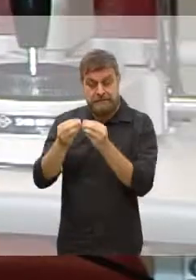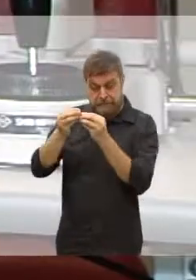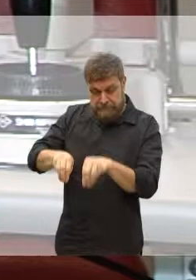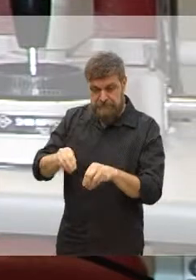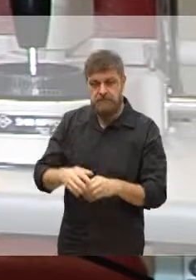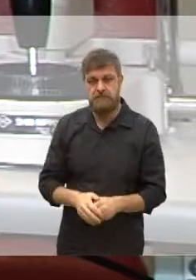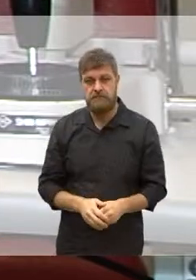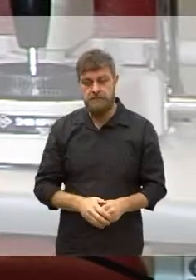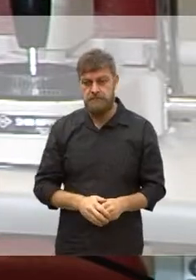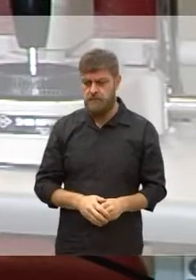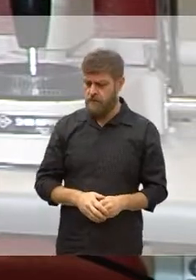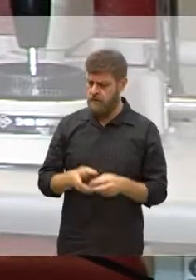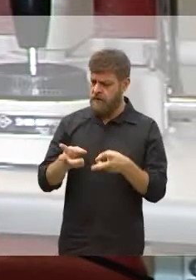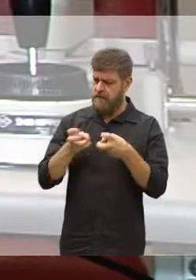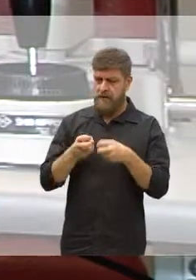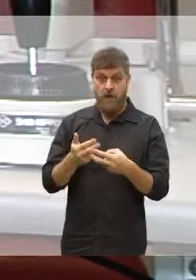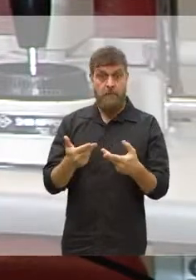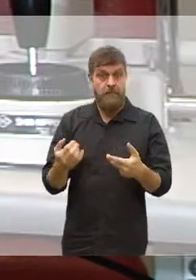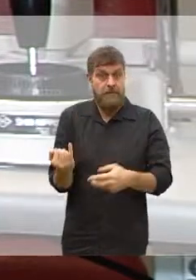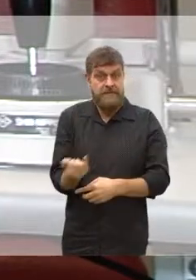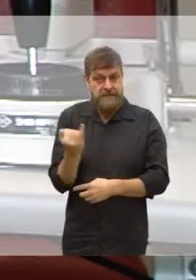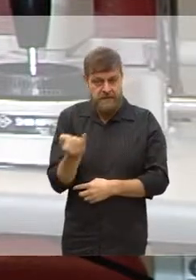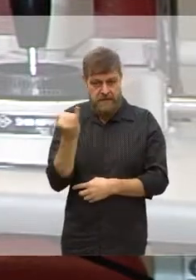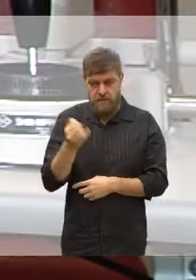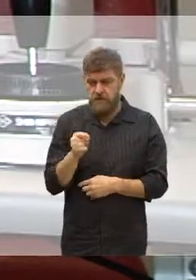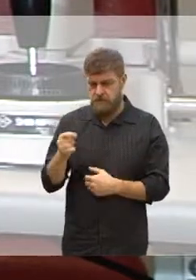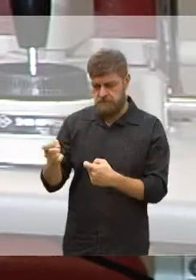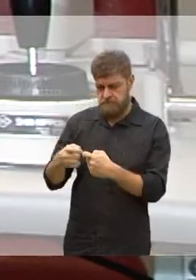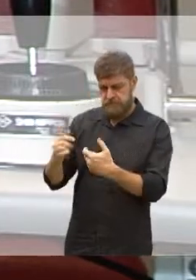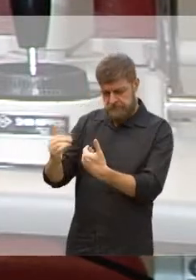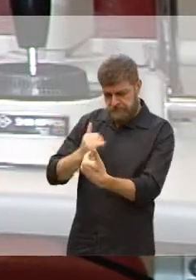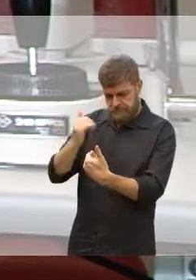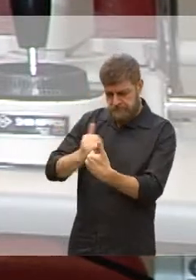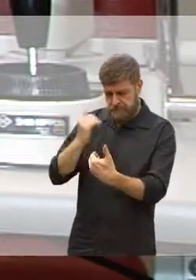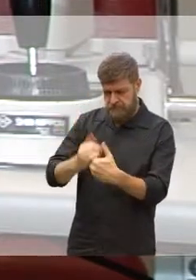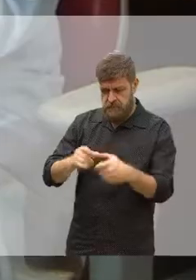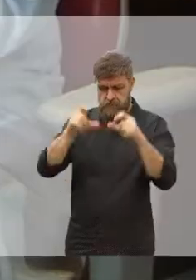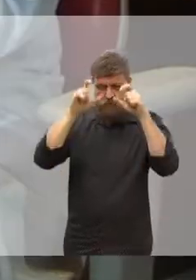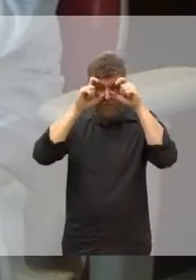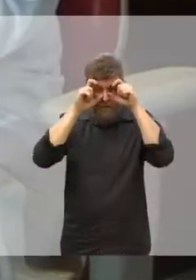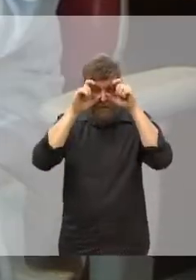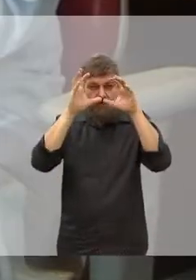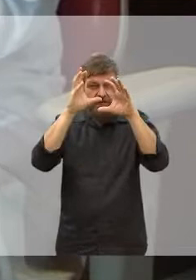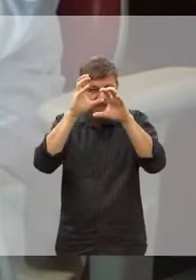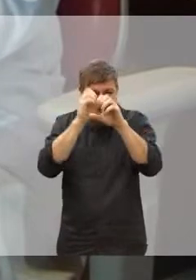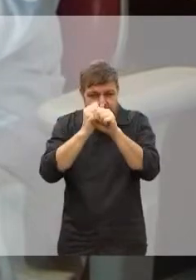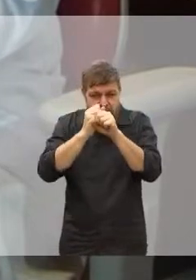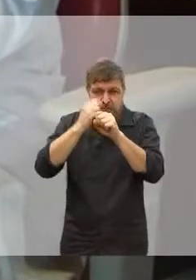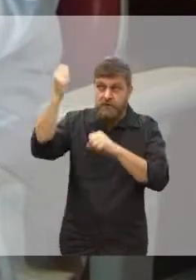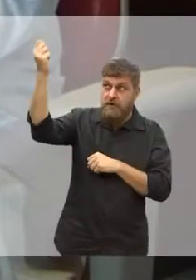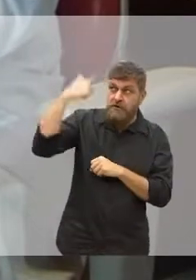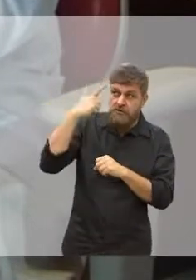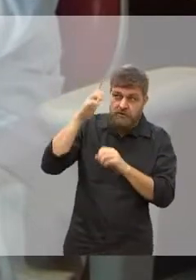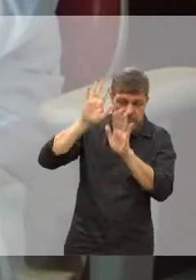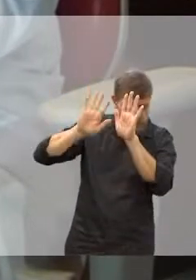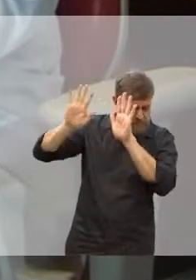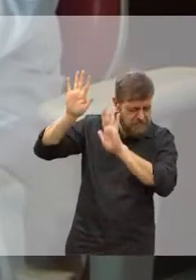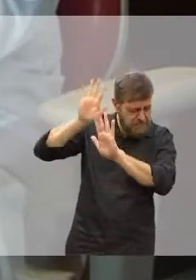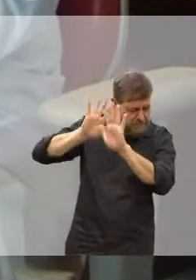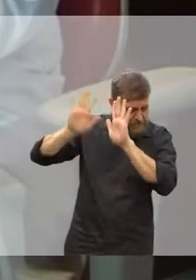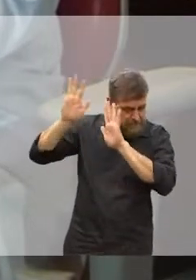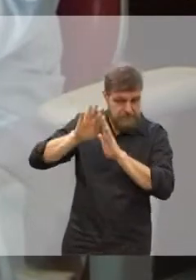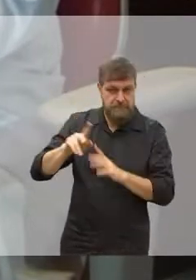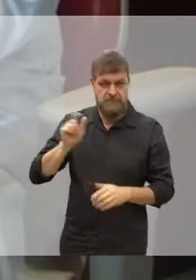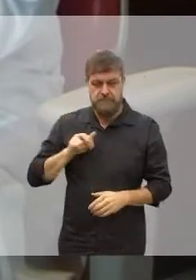E eu achei uma coisa importante. Você falou, doutora, sobre o óculos de sol, para quem tem que sair a